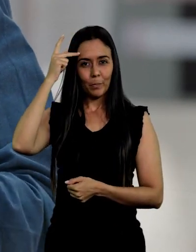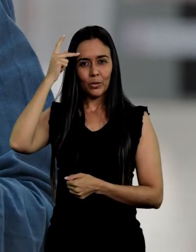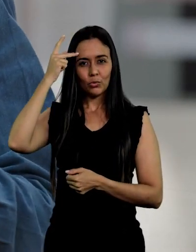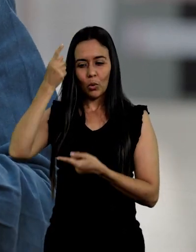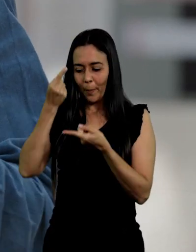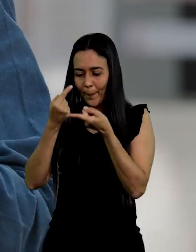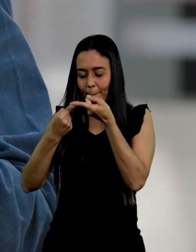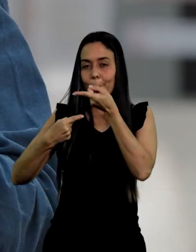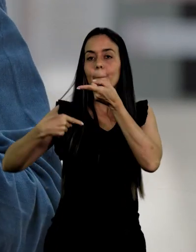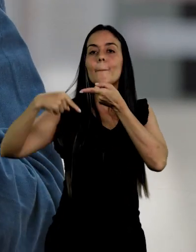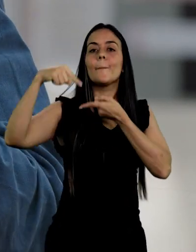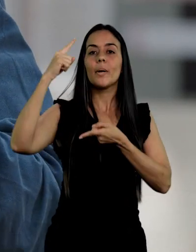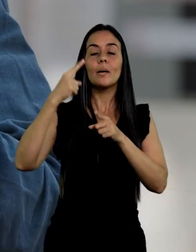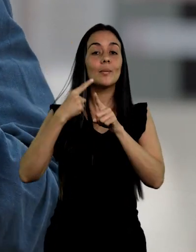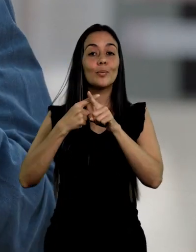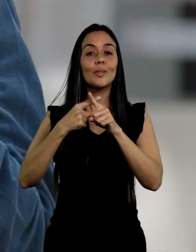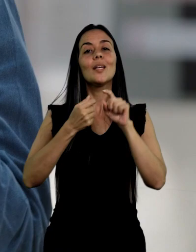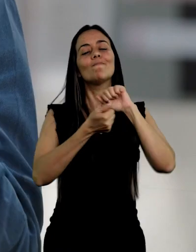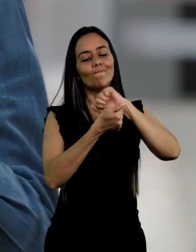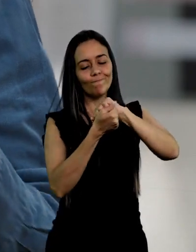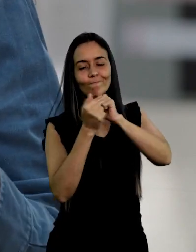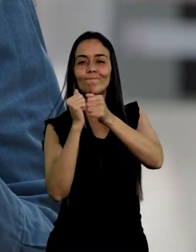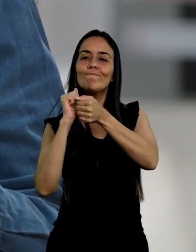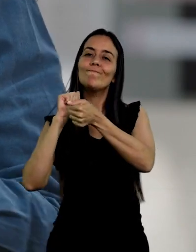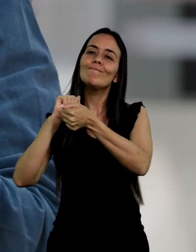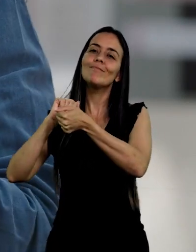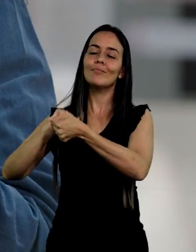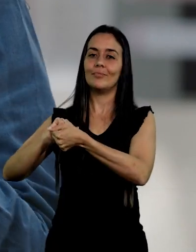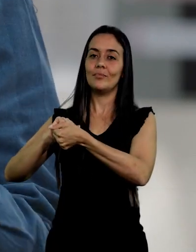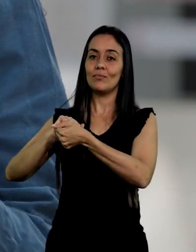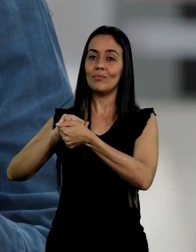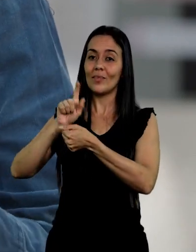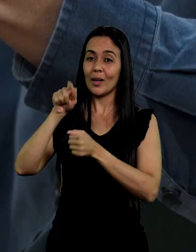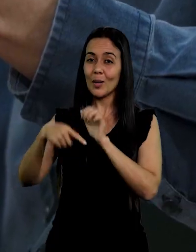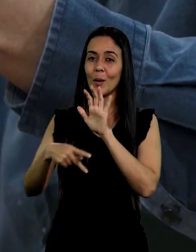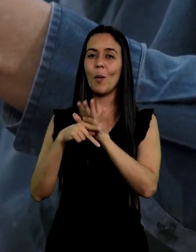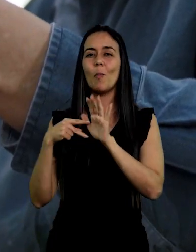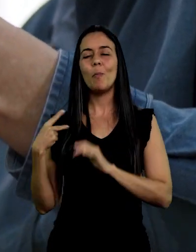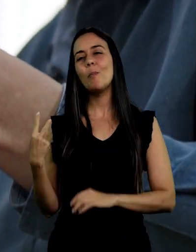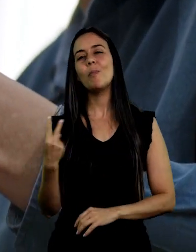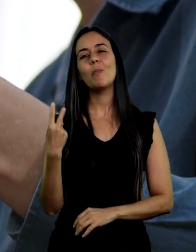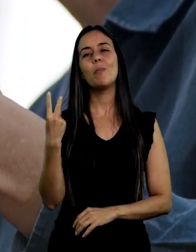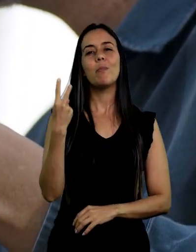O que mais de valioso, o que mais tinha que ser